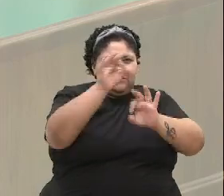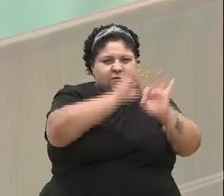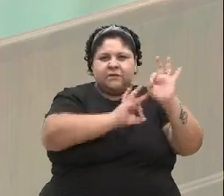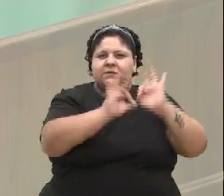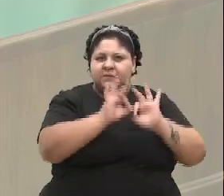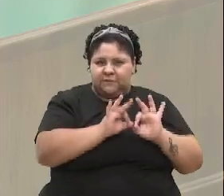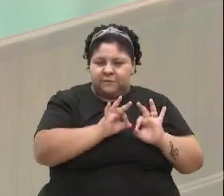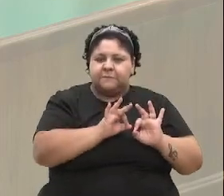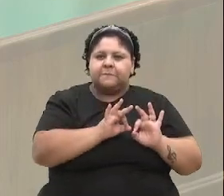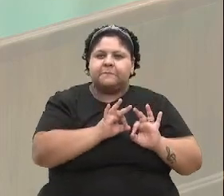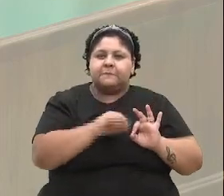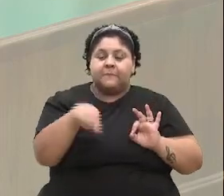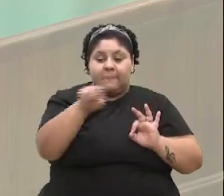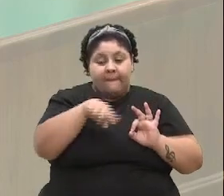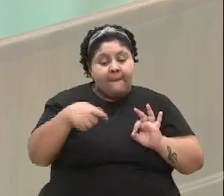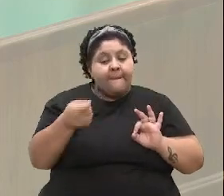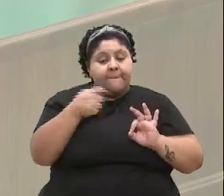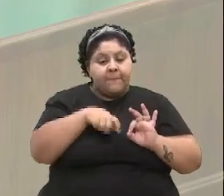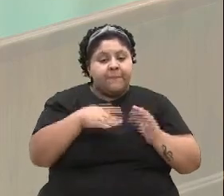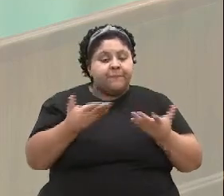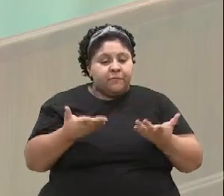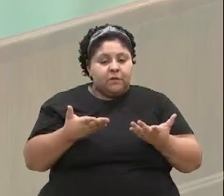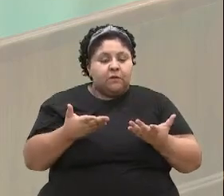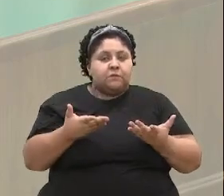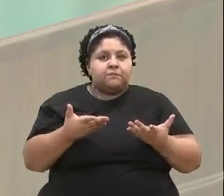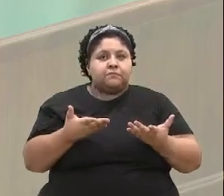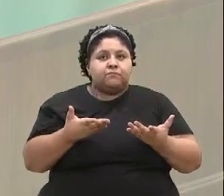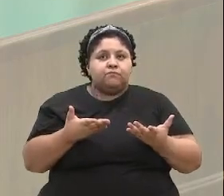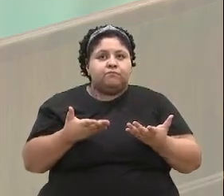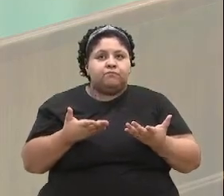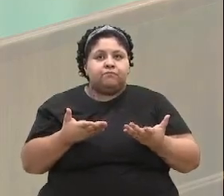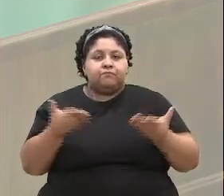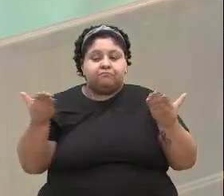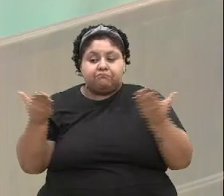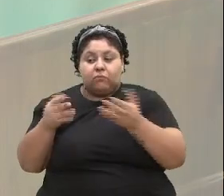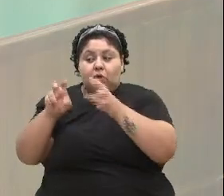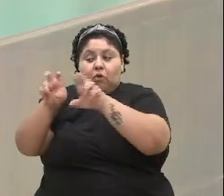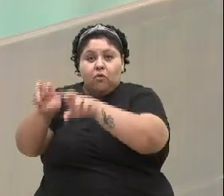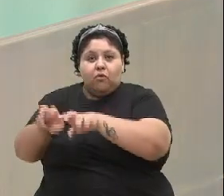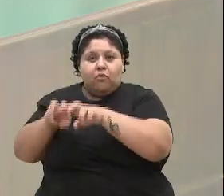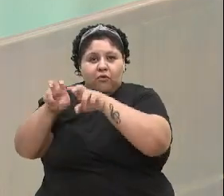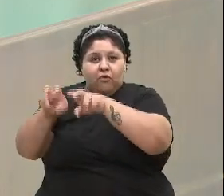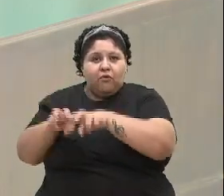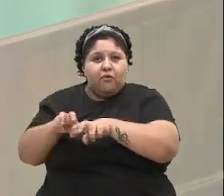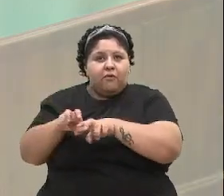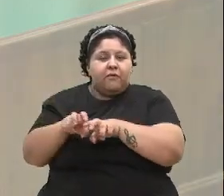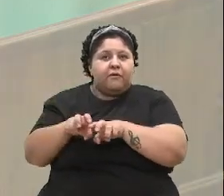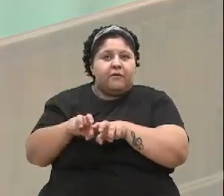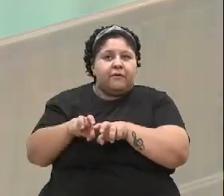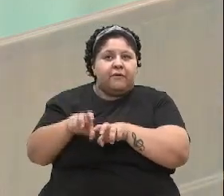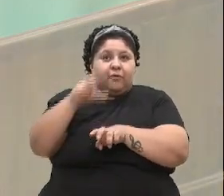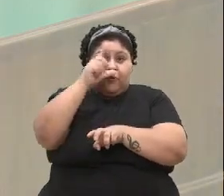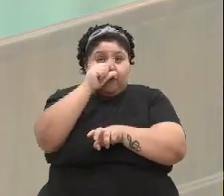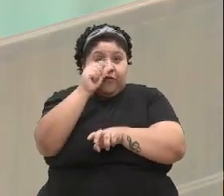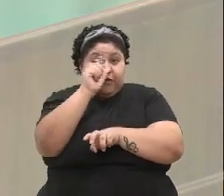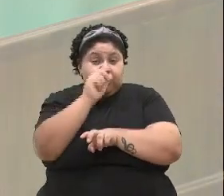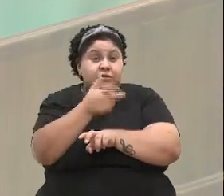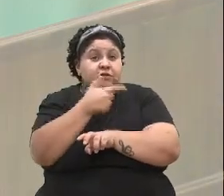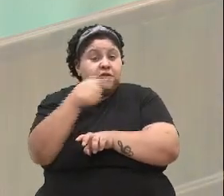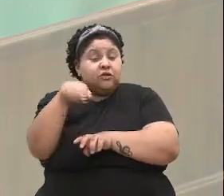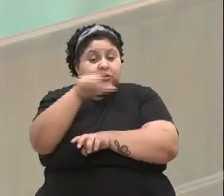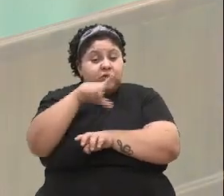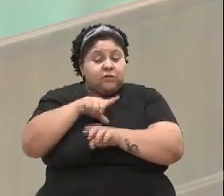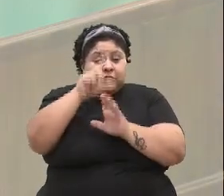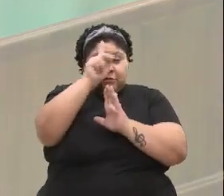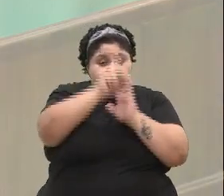que nós precisamos a questão do interior que o sando fantinel traz nós temos um